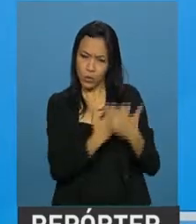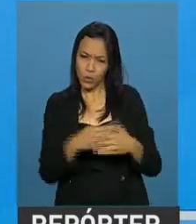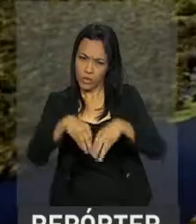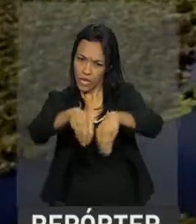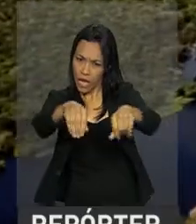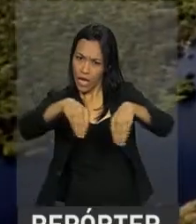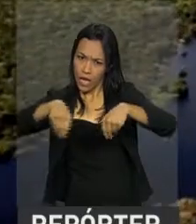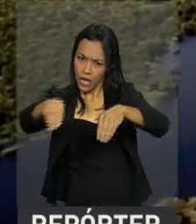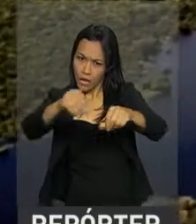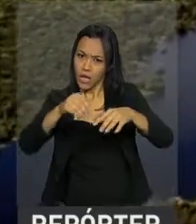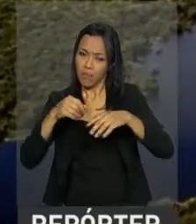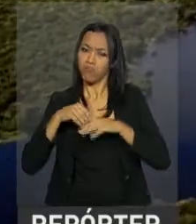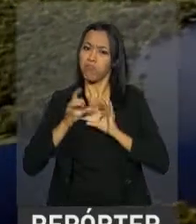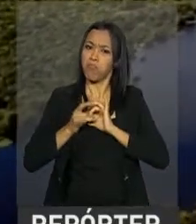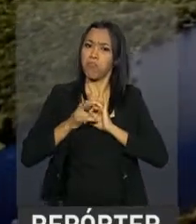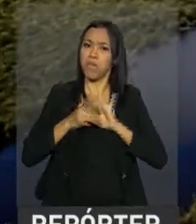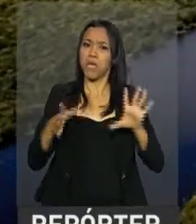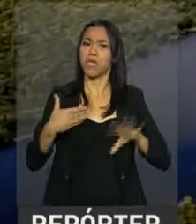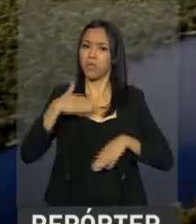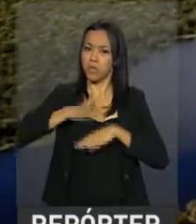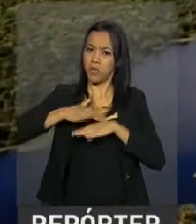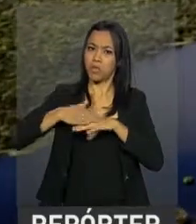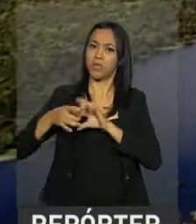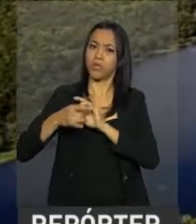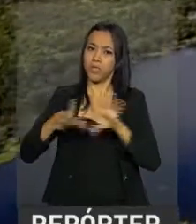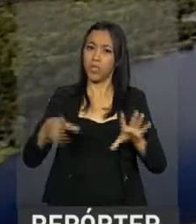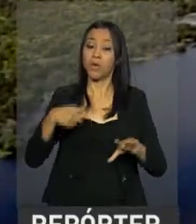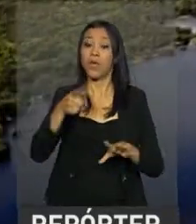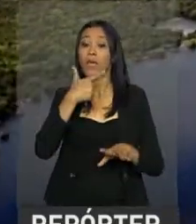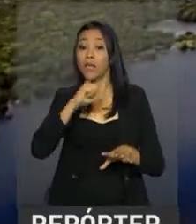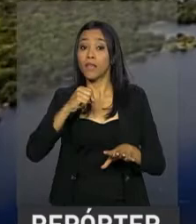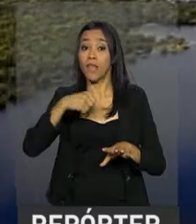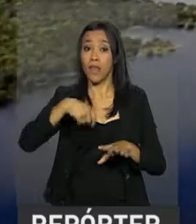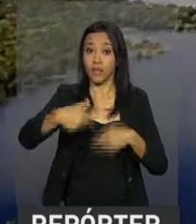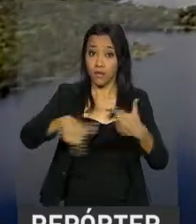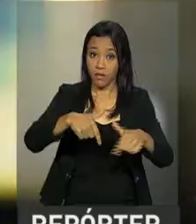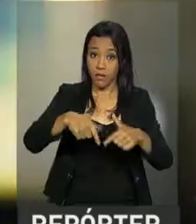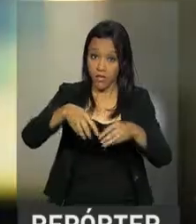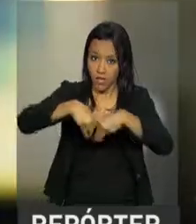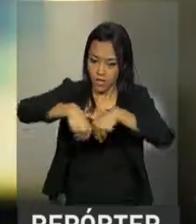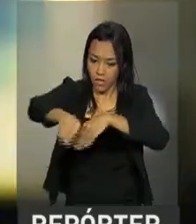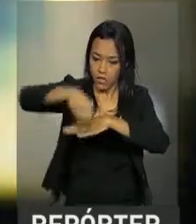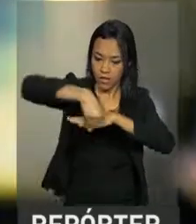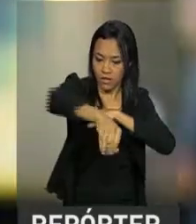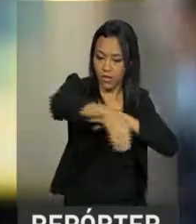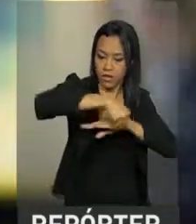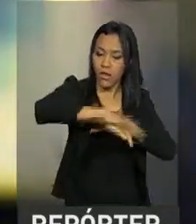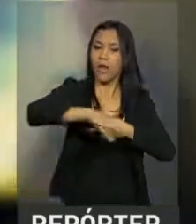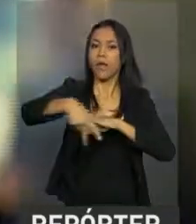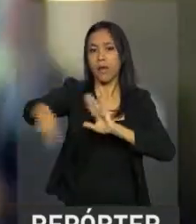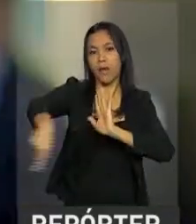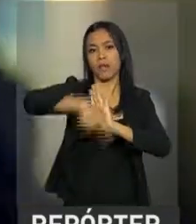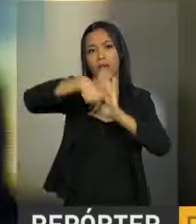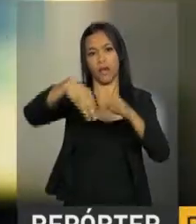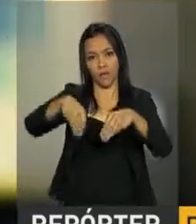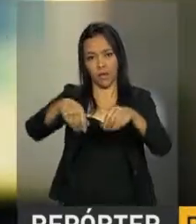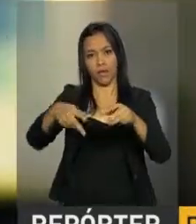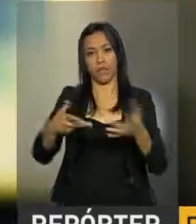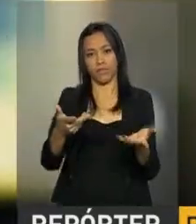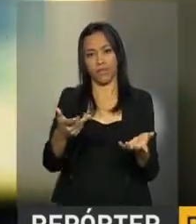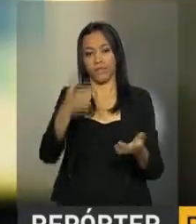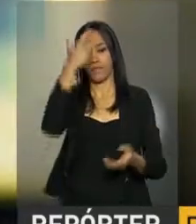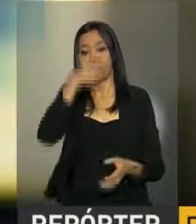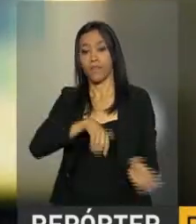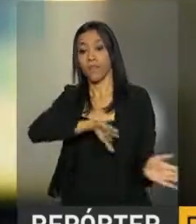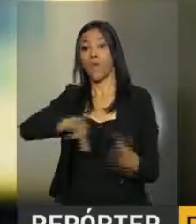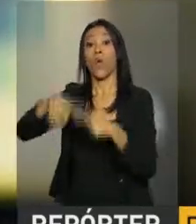favorável a isso, a levar segurança jurídica para quem está produzindo no estado de Rondônia. Outra proposta que está em discussão é o envio